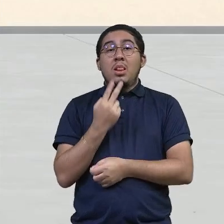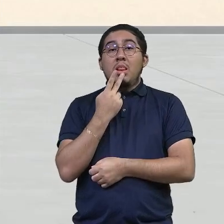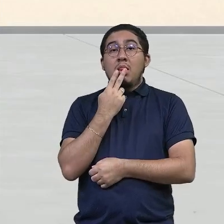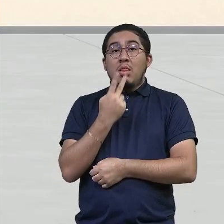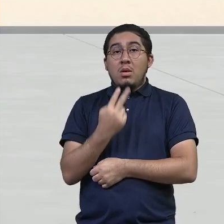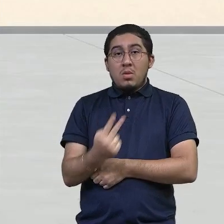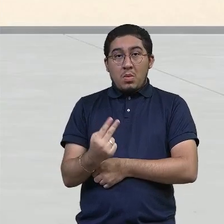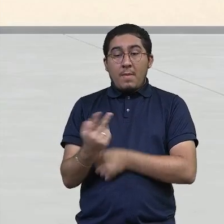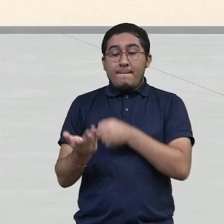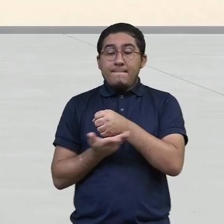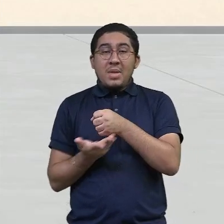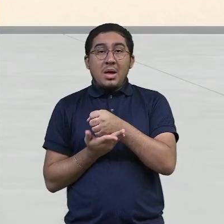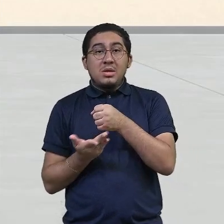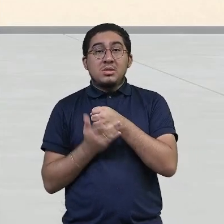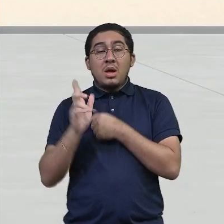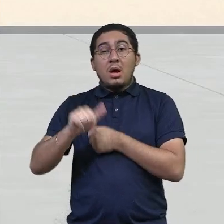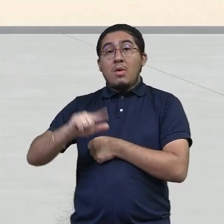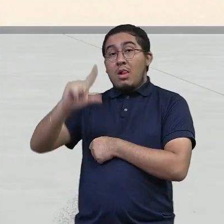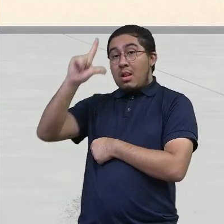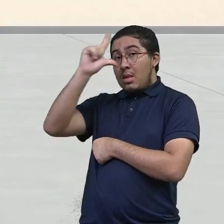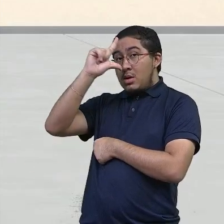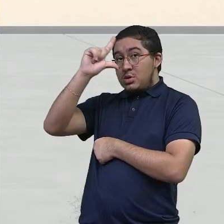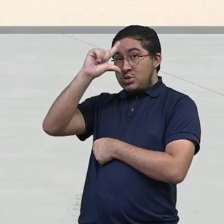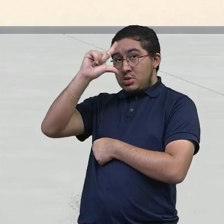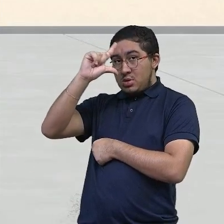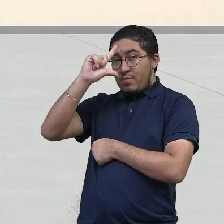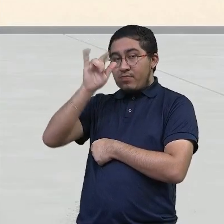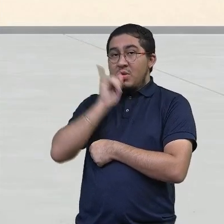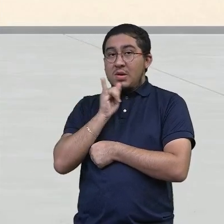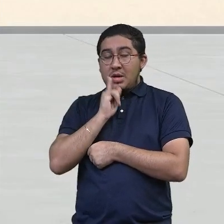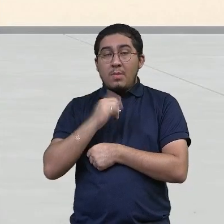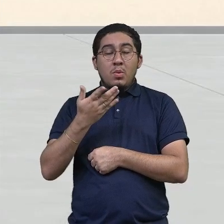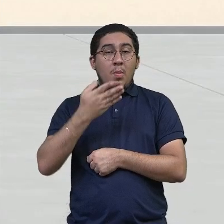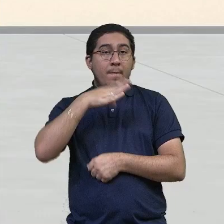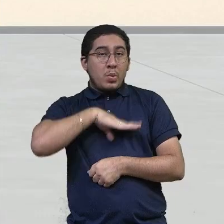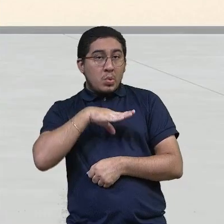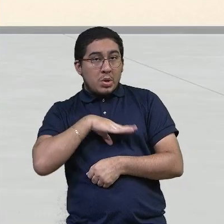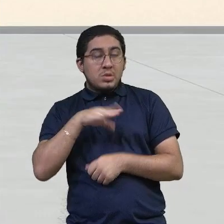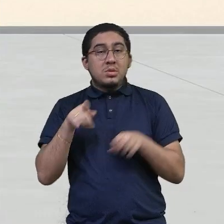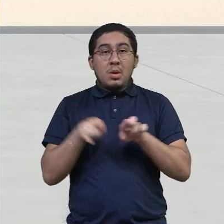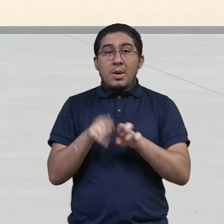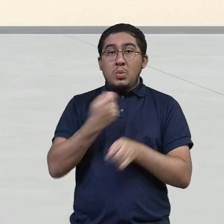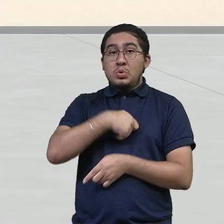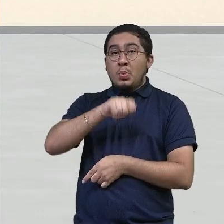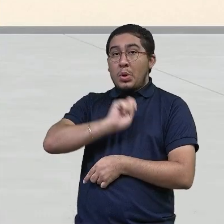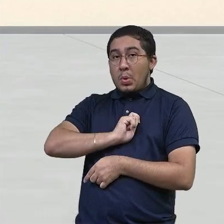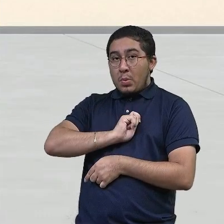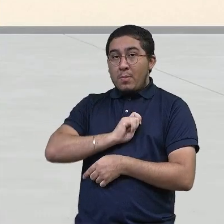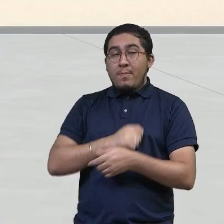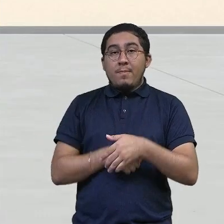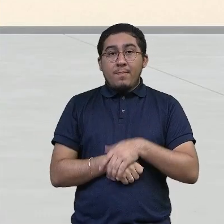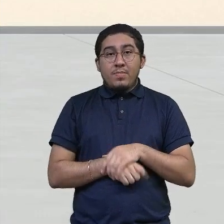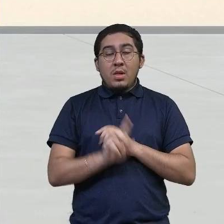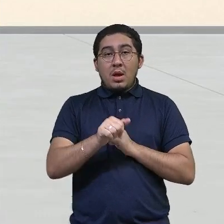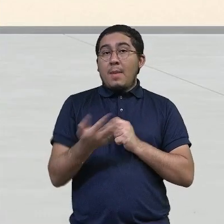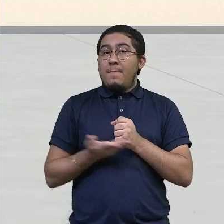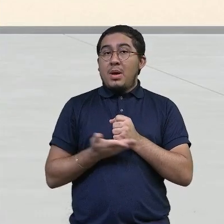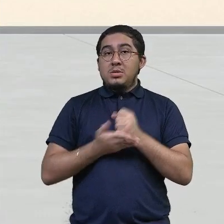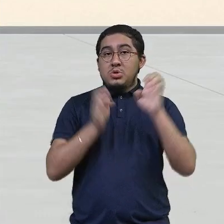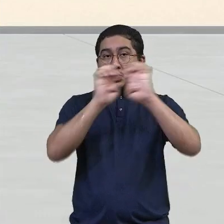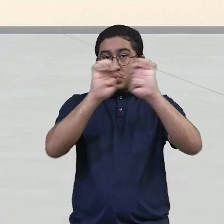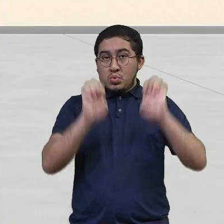origem latina na sua formação, como o português e o espanhol, tá? A base de formação deles é o